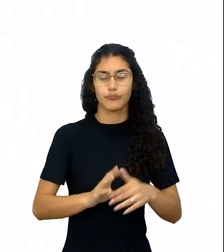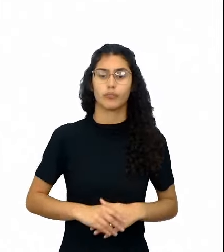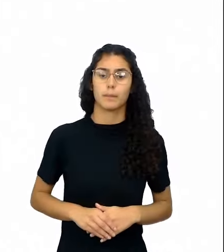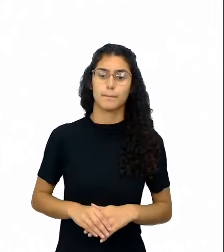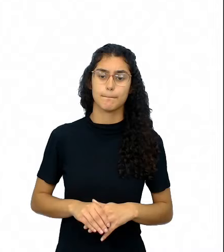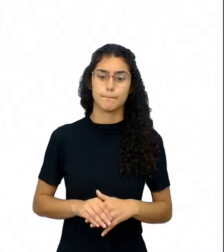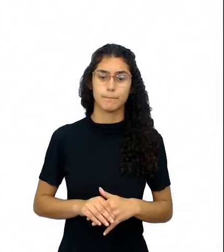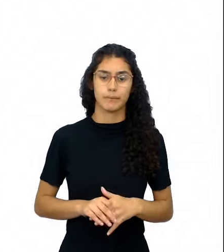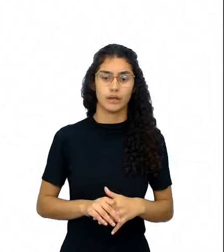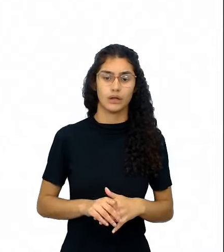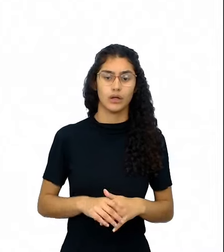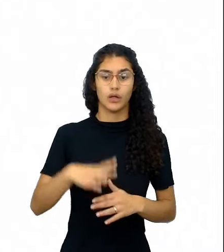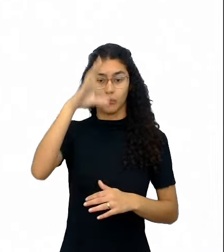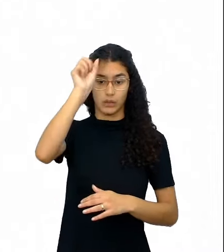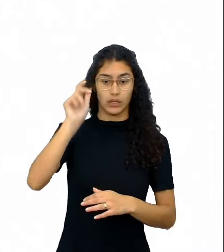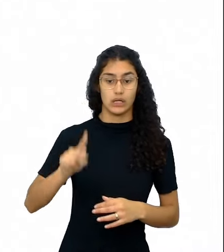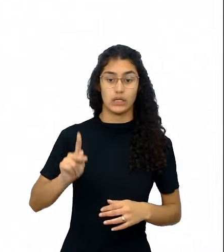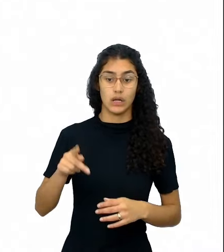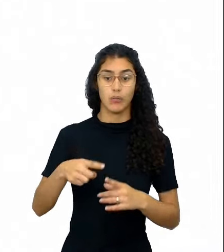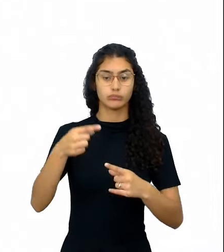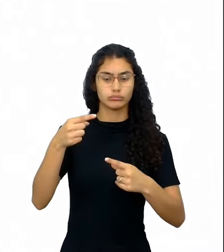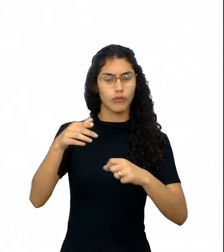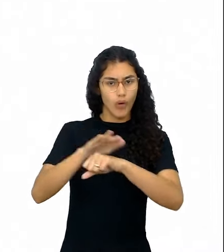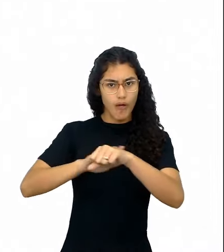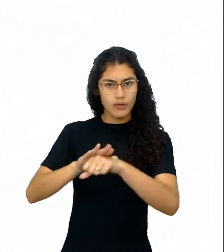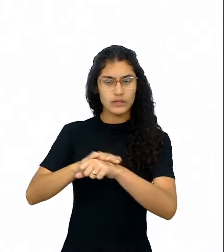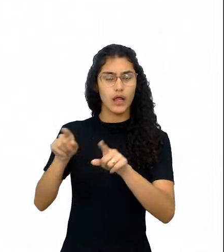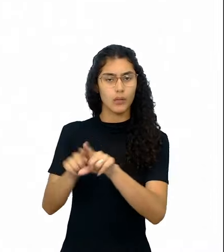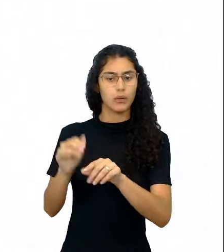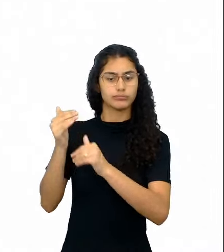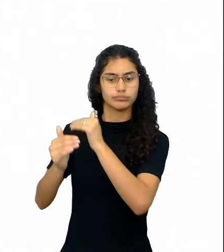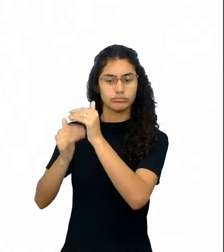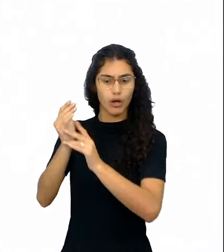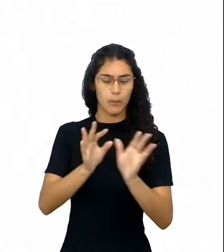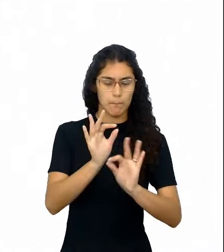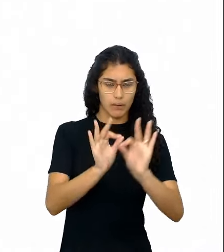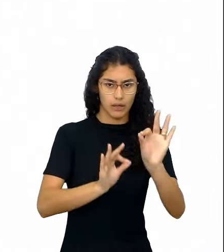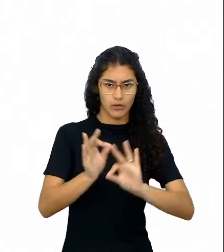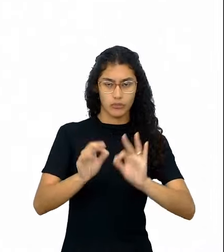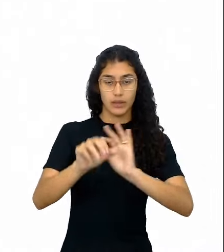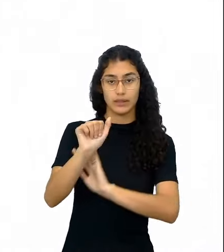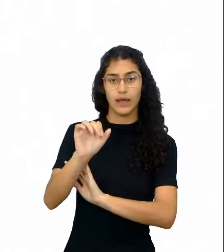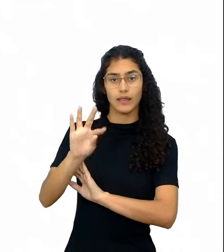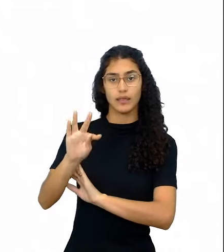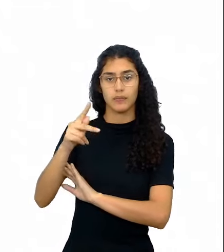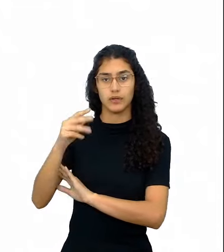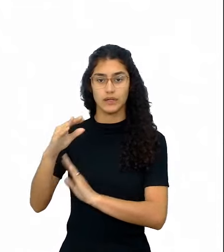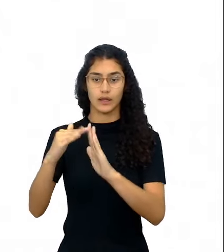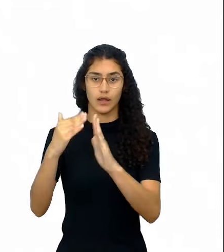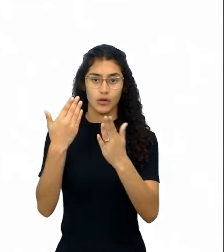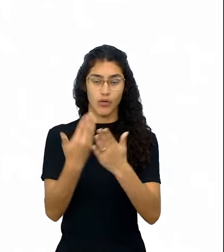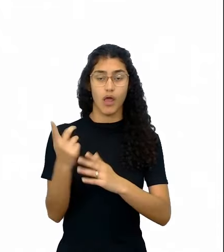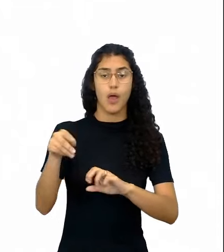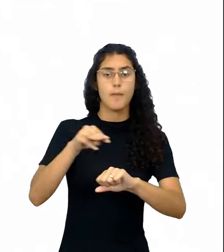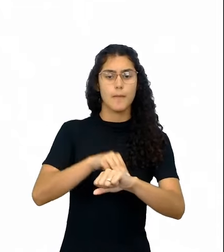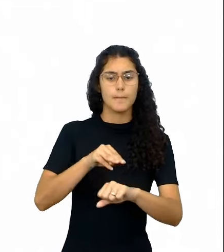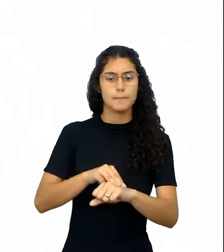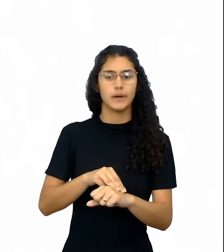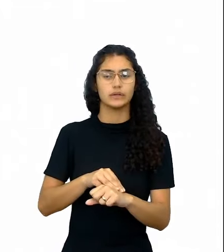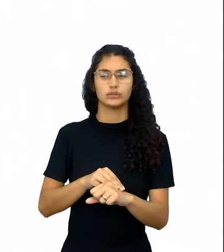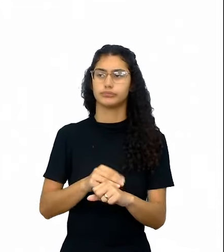da SA1, do Aprender Sempre, a serem discutidas nos desdobramentos, no planejamento, na TPC lá na escola. Esse é um momento que